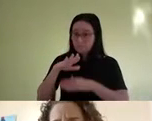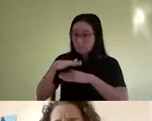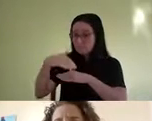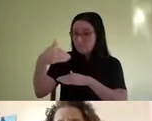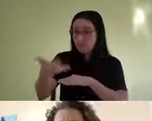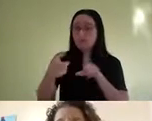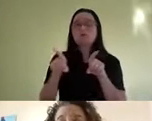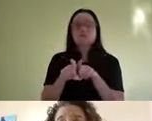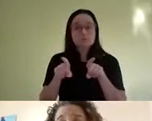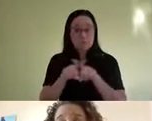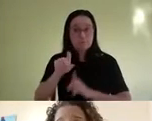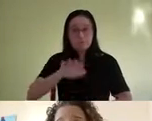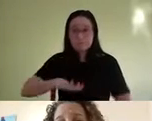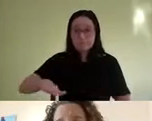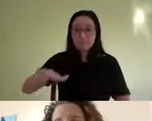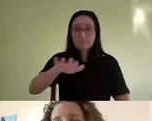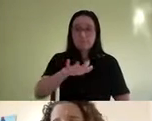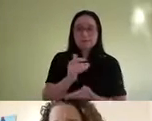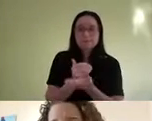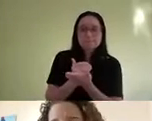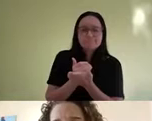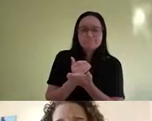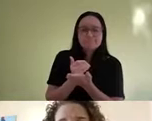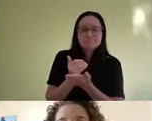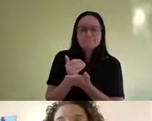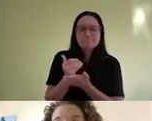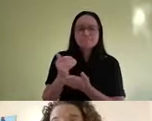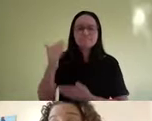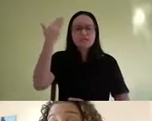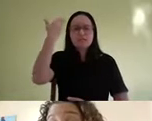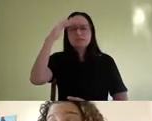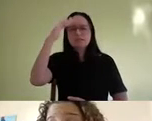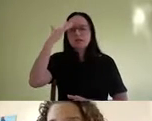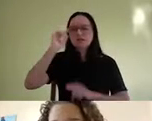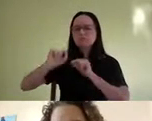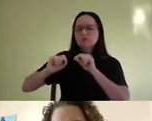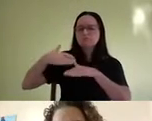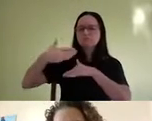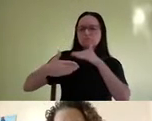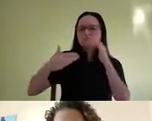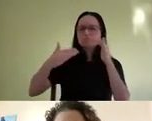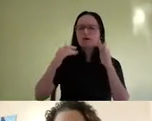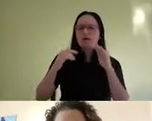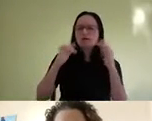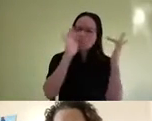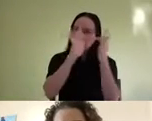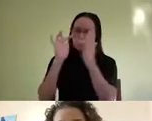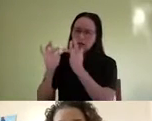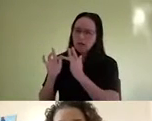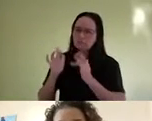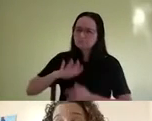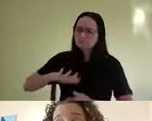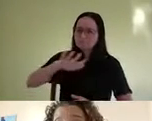IBM, porque a gente ainda estava começando o entendimento, comecei a me conectar com pessoas que estavam